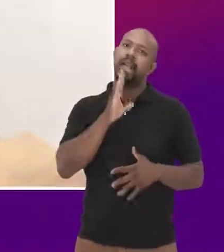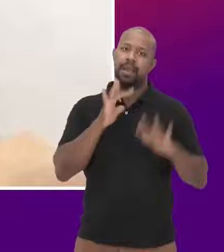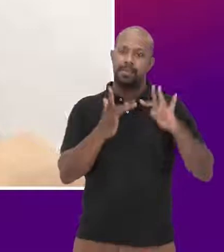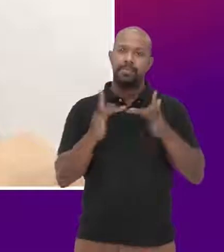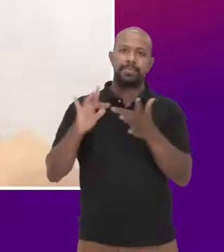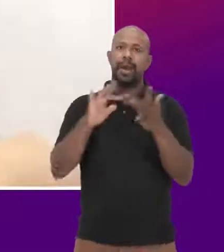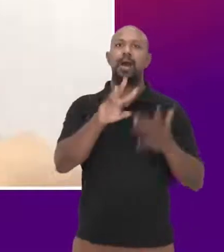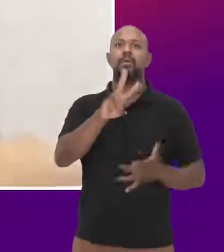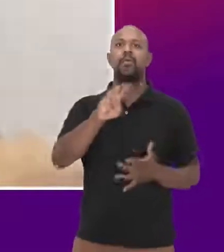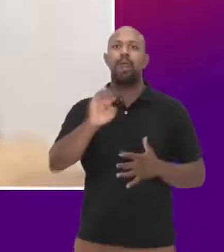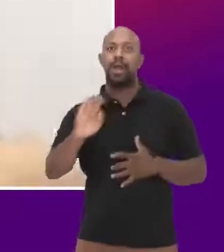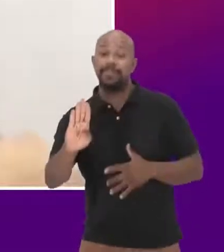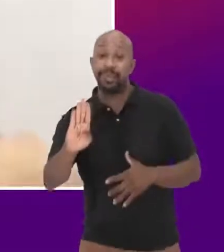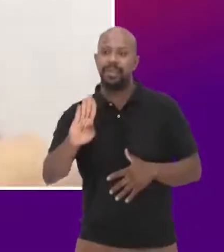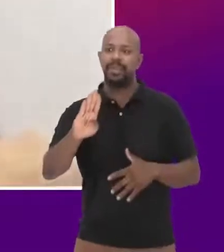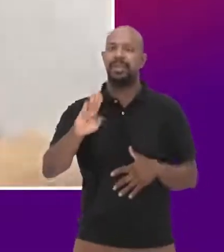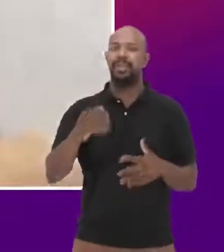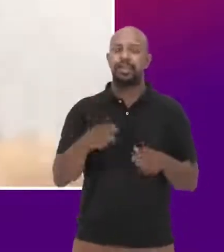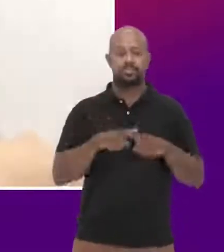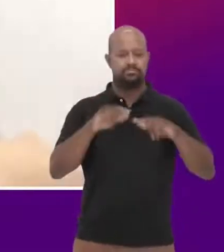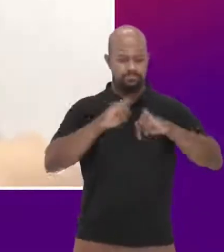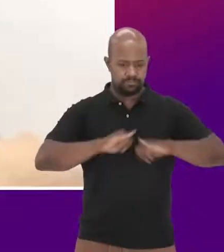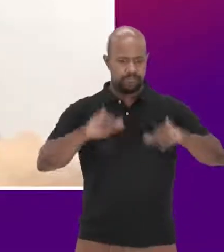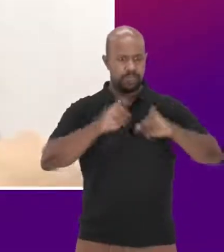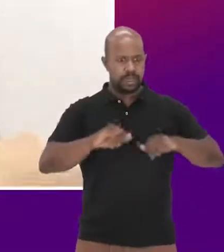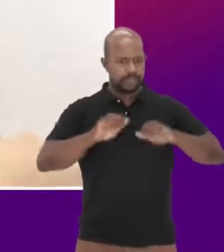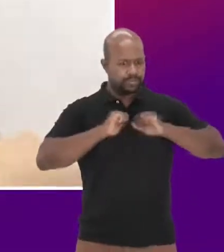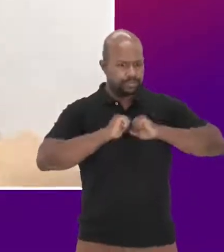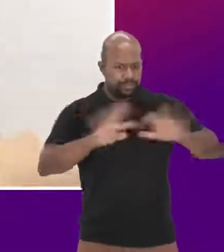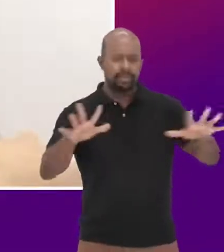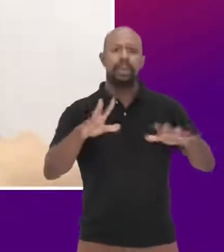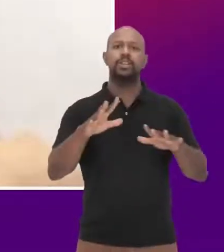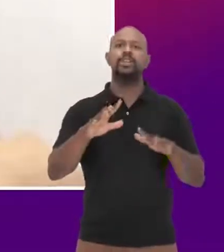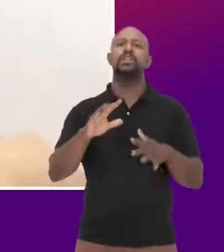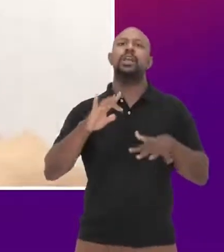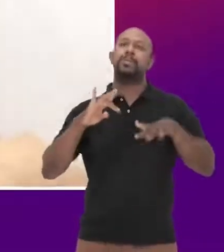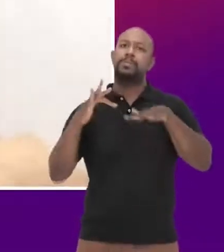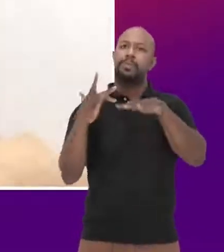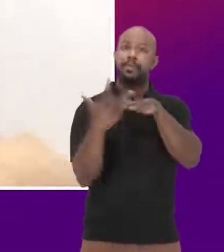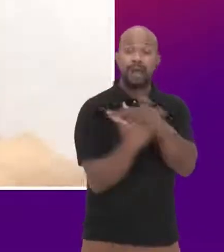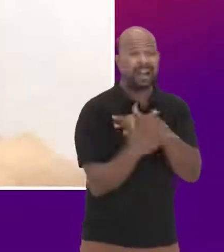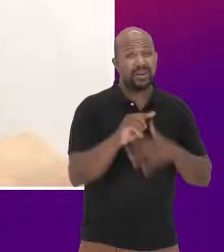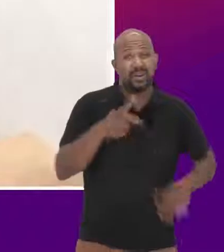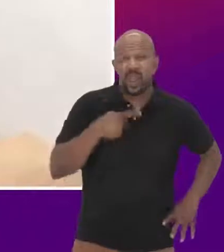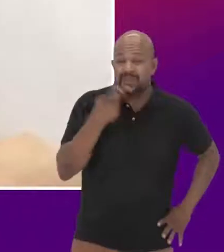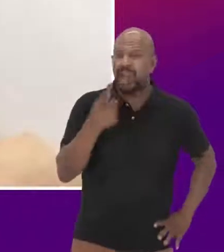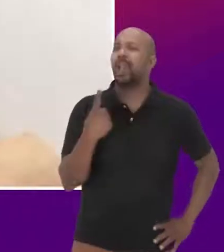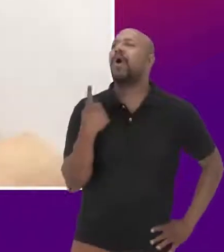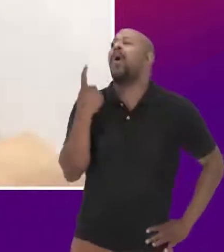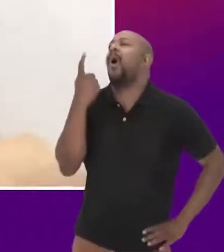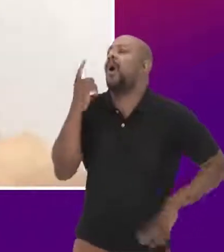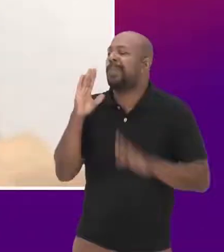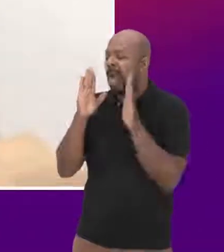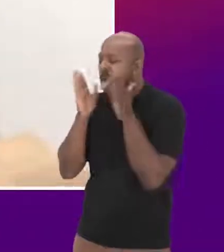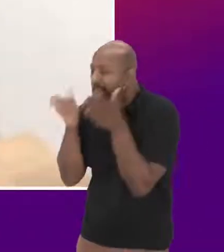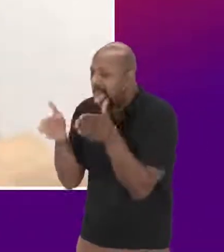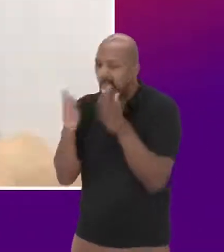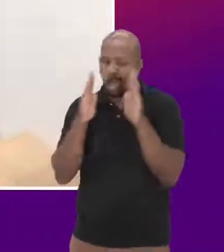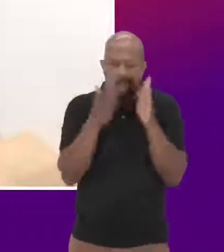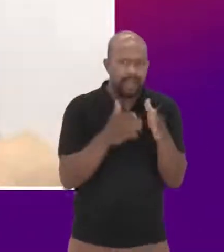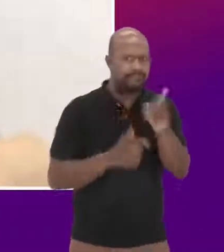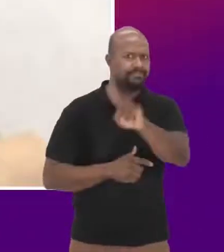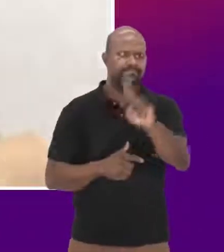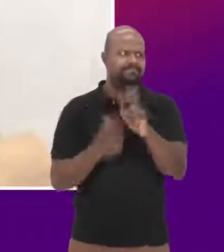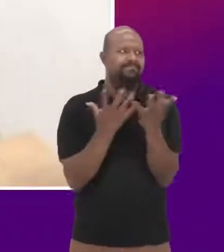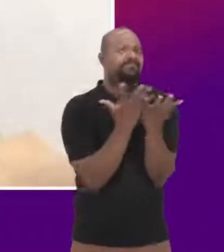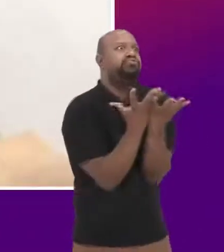a promoção e a profusão de redes sociais, e eu não estou falando aqui de uma especificamente,